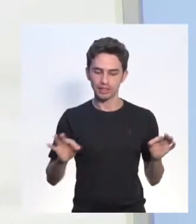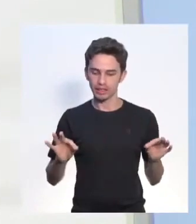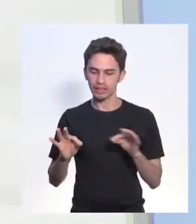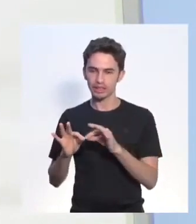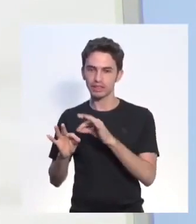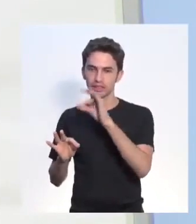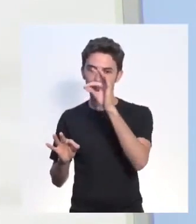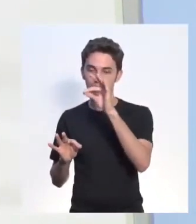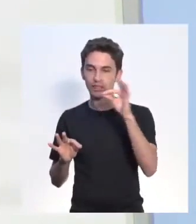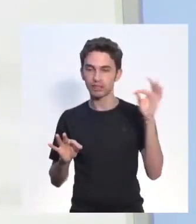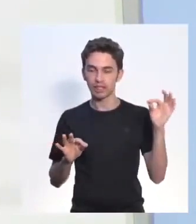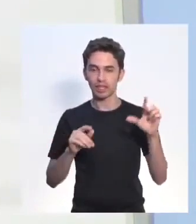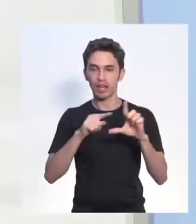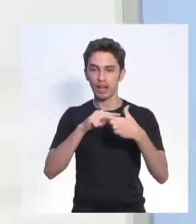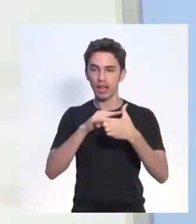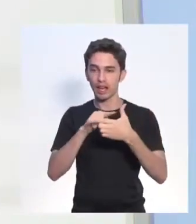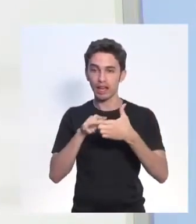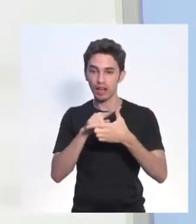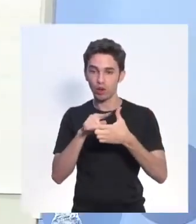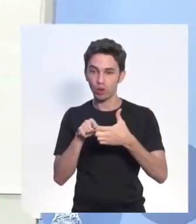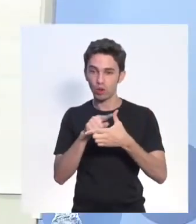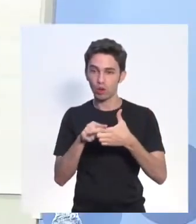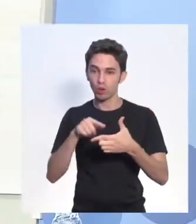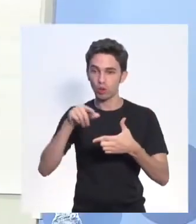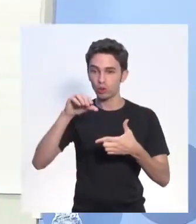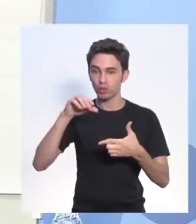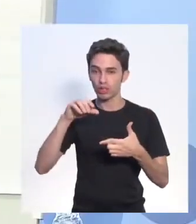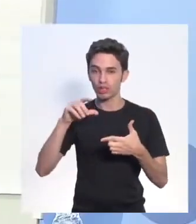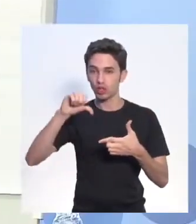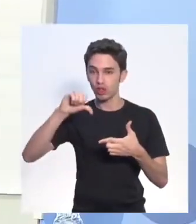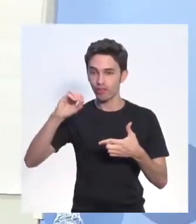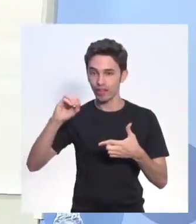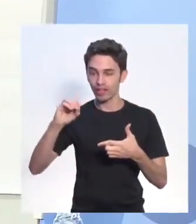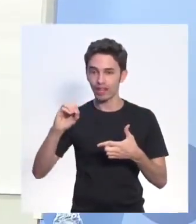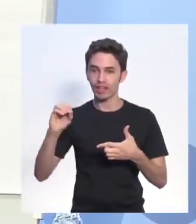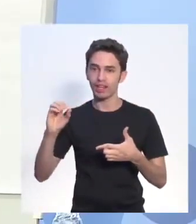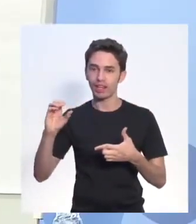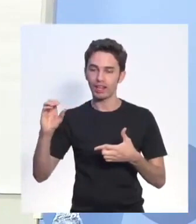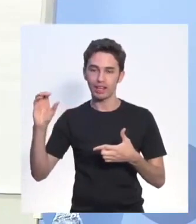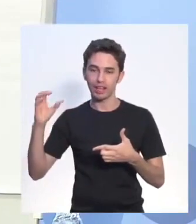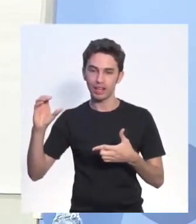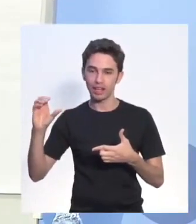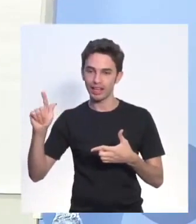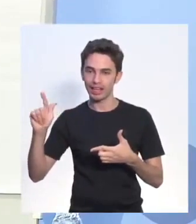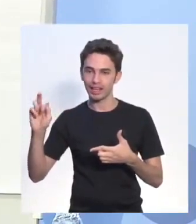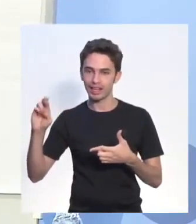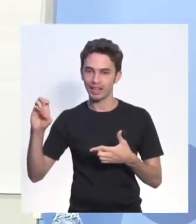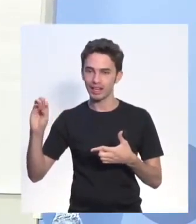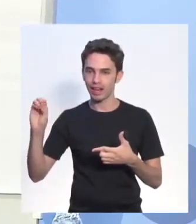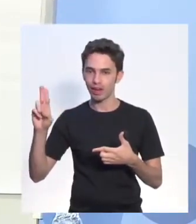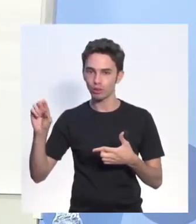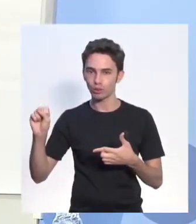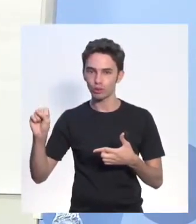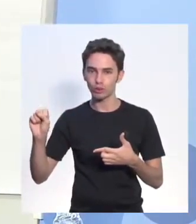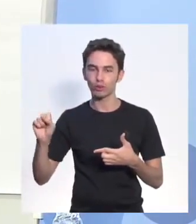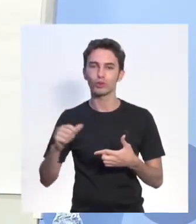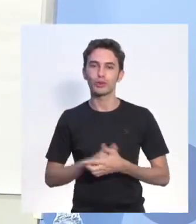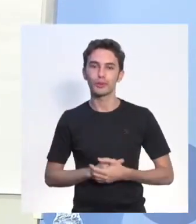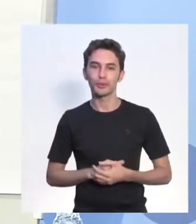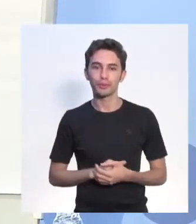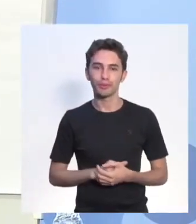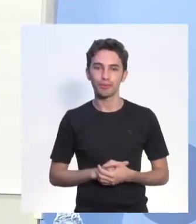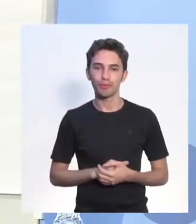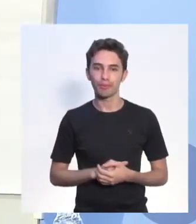90 graus, 4 ângulos retos, tá bom? Isso é um retângulo. Tá. Agora, por quê? Para que serve? Bom, a gente vai ter que entender